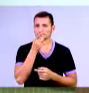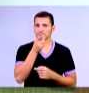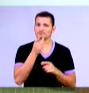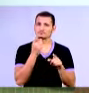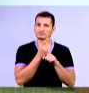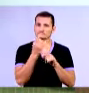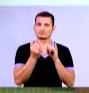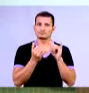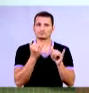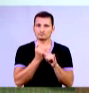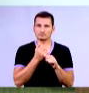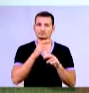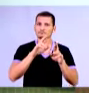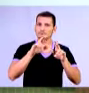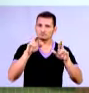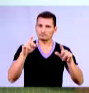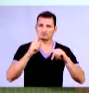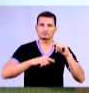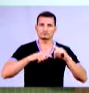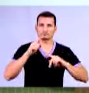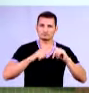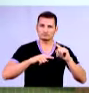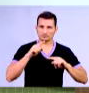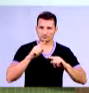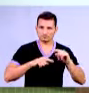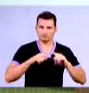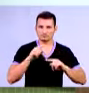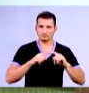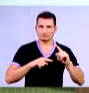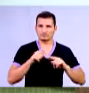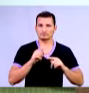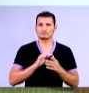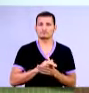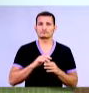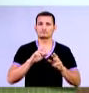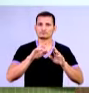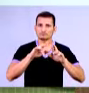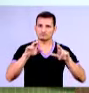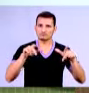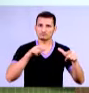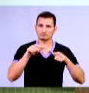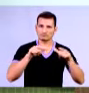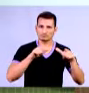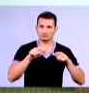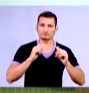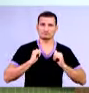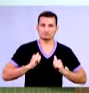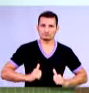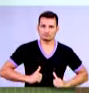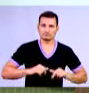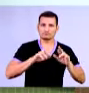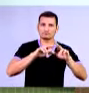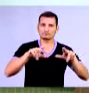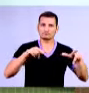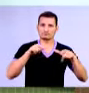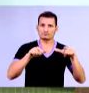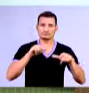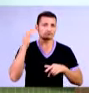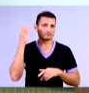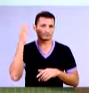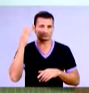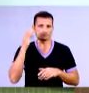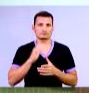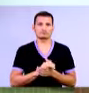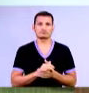na internet diversos materiais produzidos, diversos trabalhos acadêmicos, diversos trabalhos científicos sobre multimídia